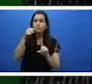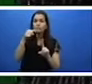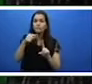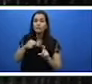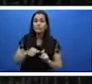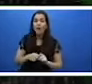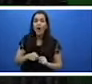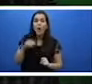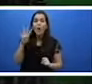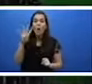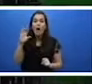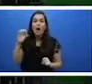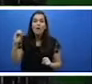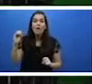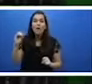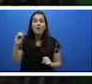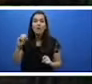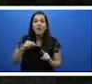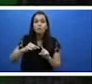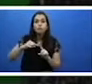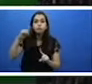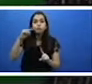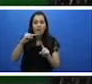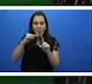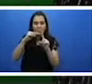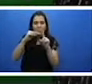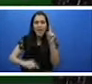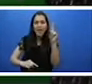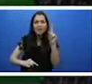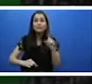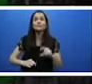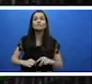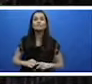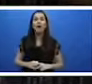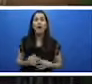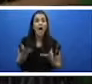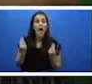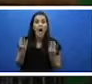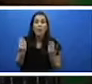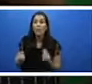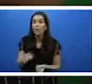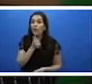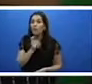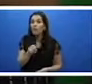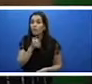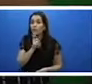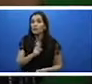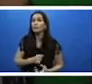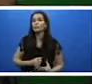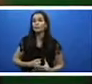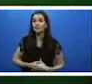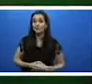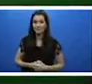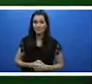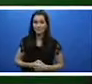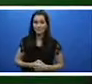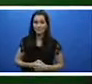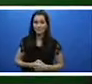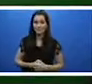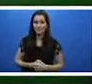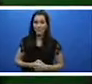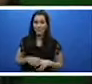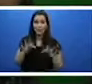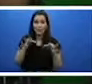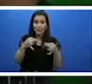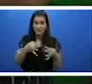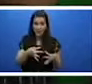pode chegar a 40 graus Celsius negativos. É muito frio, tá? Já no final do